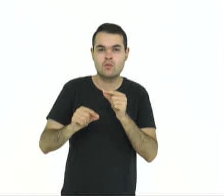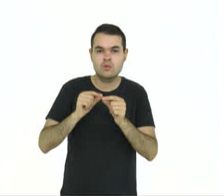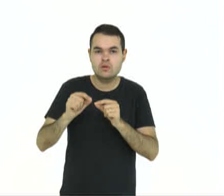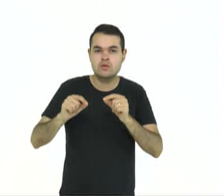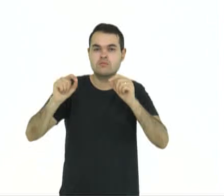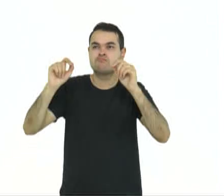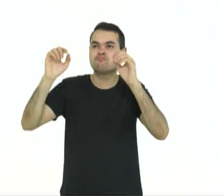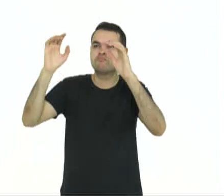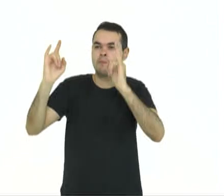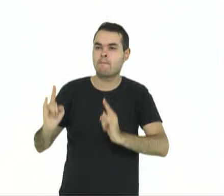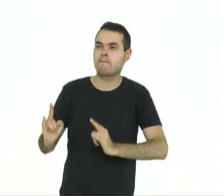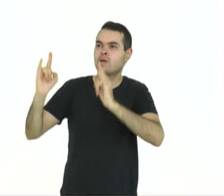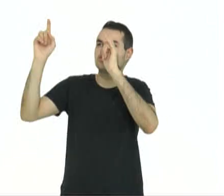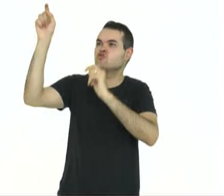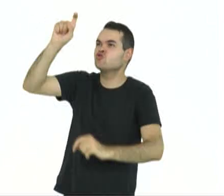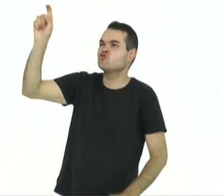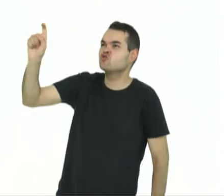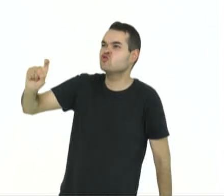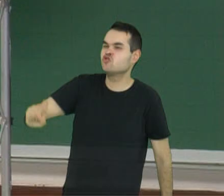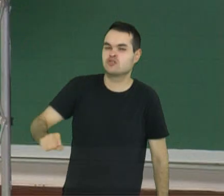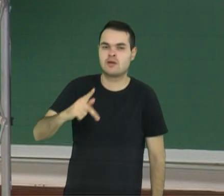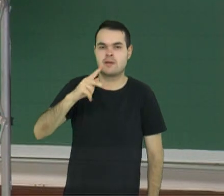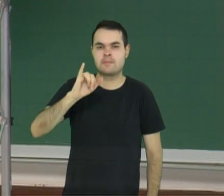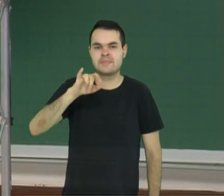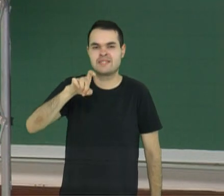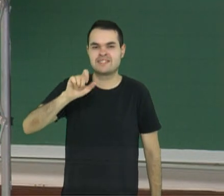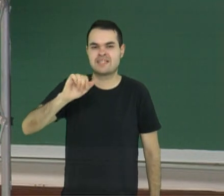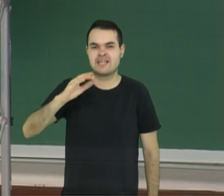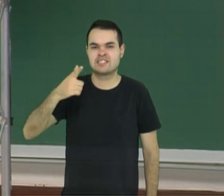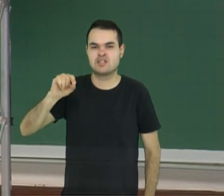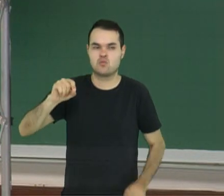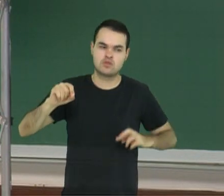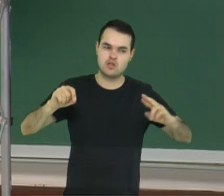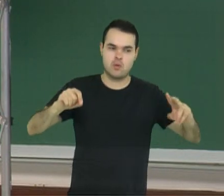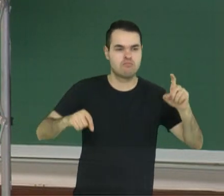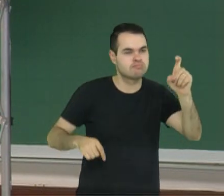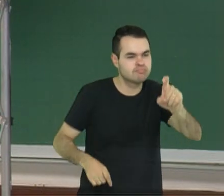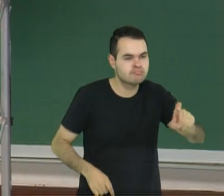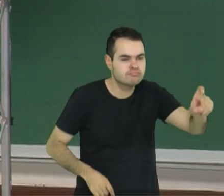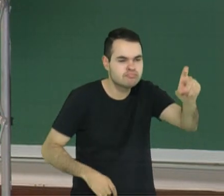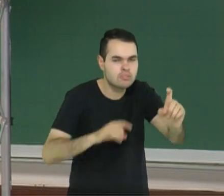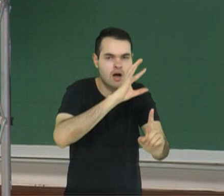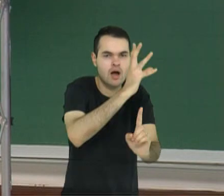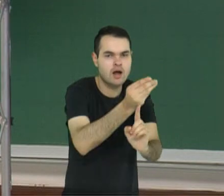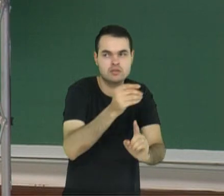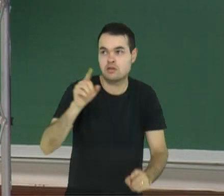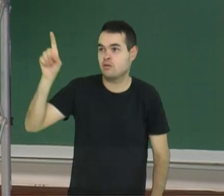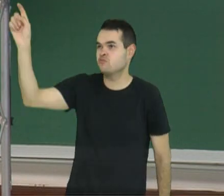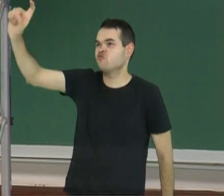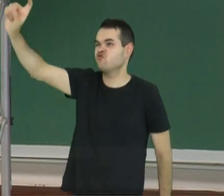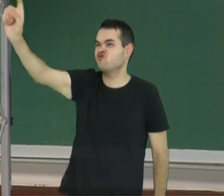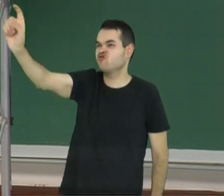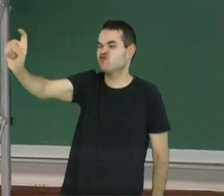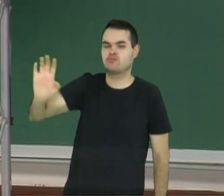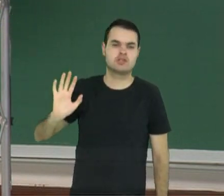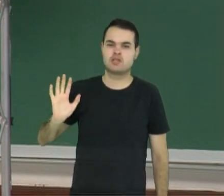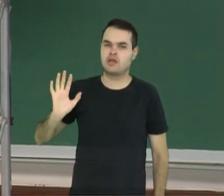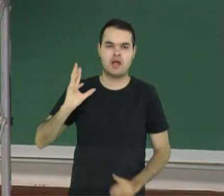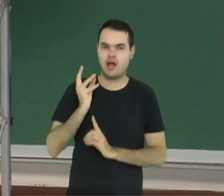fachadas e edifícios que marcam a pichação. Primeira coisa, grafite não é pichação. Pichação não é arte. Grafite é